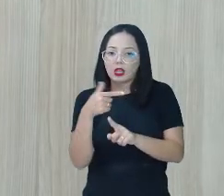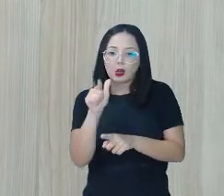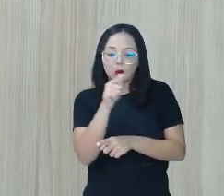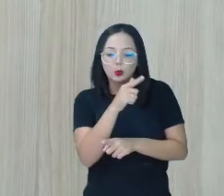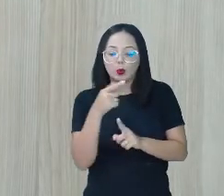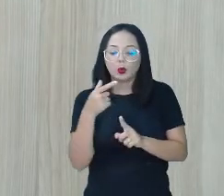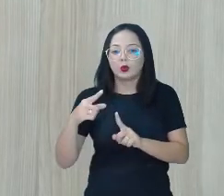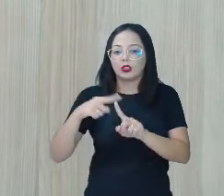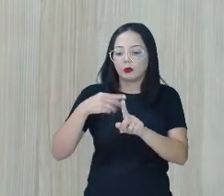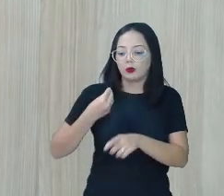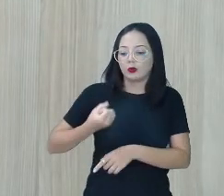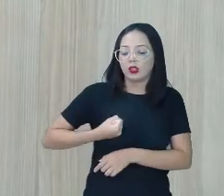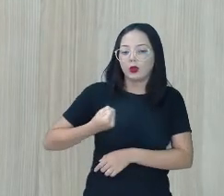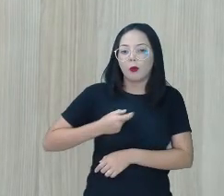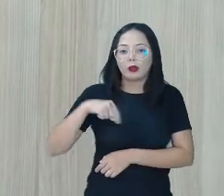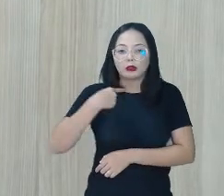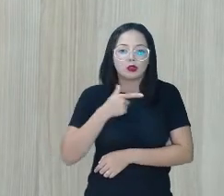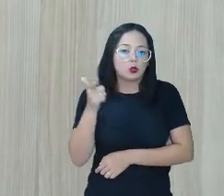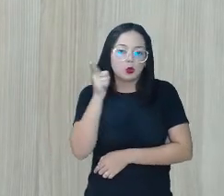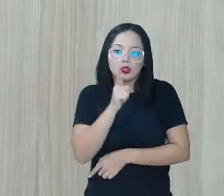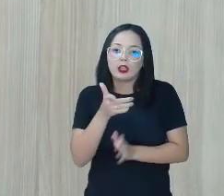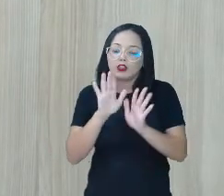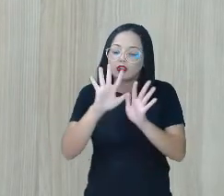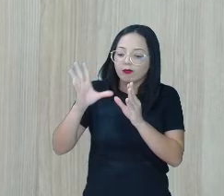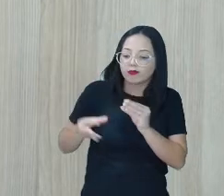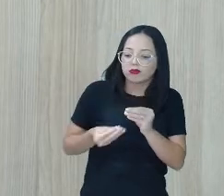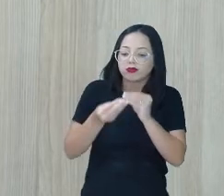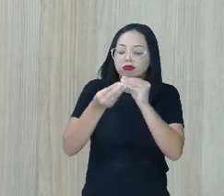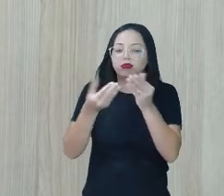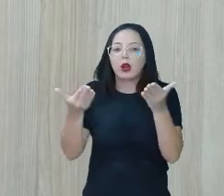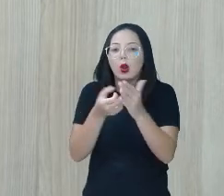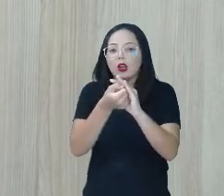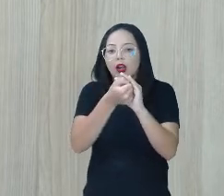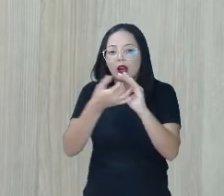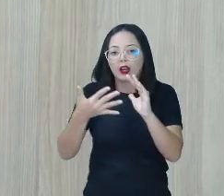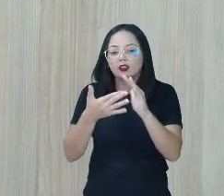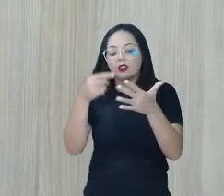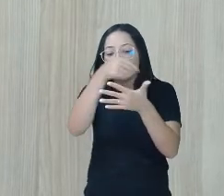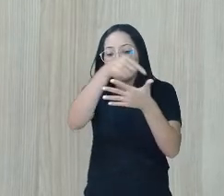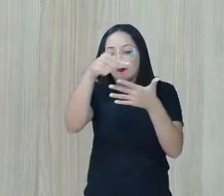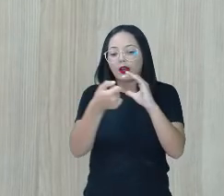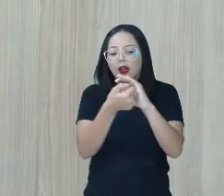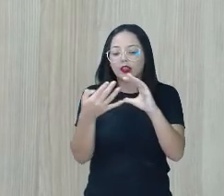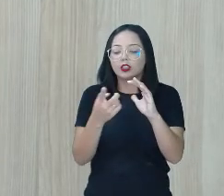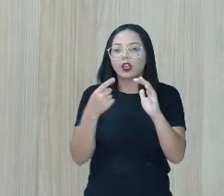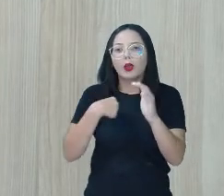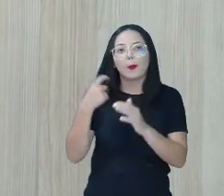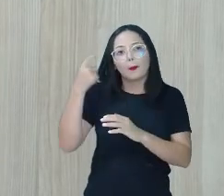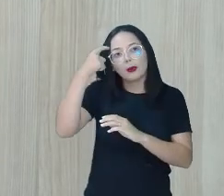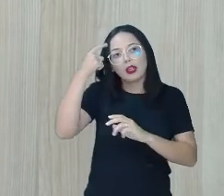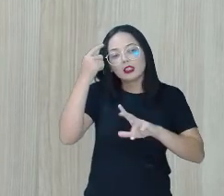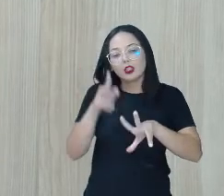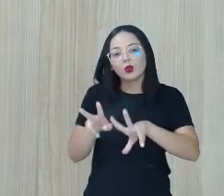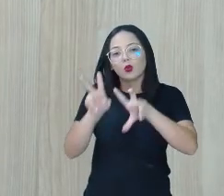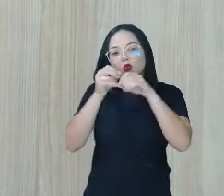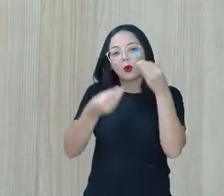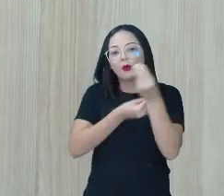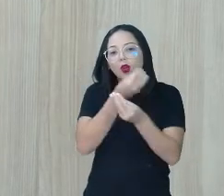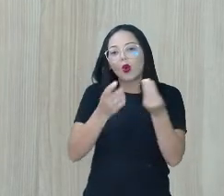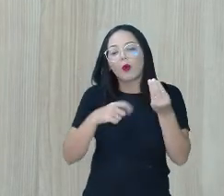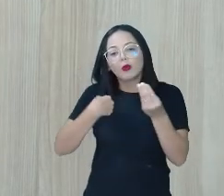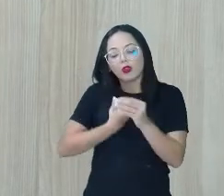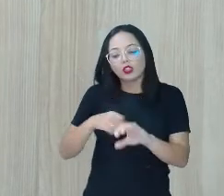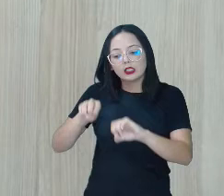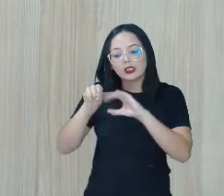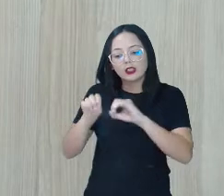números, para fazer essa multiplicação, tá certo? Já pega o gancho aí dessas características, né? Estava pensando aqui sobre a maneira como a gente vai